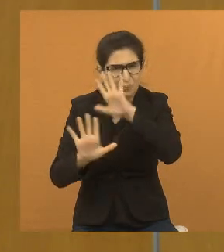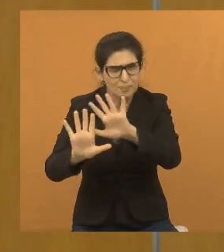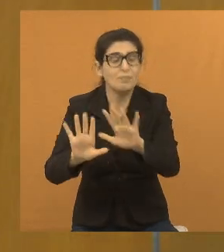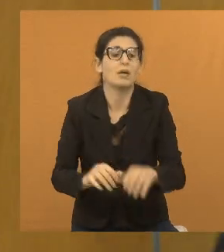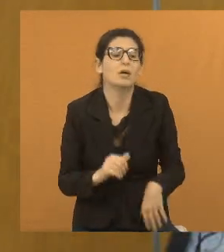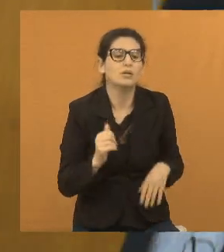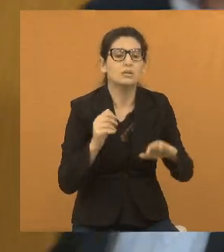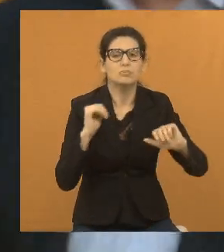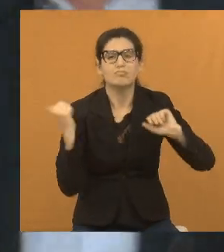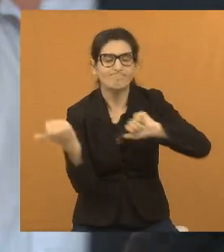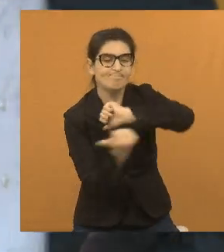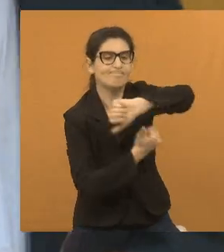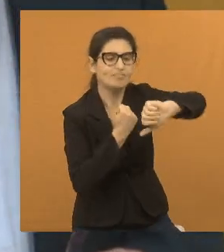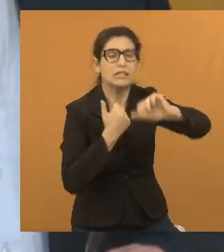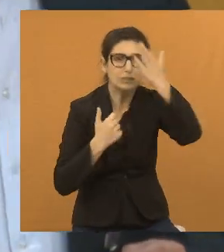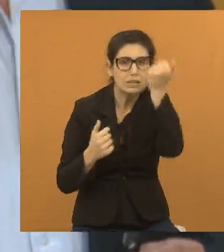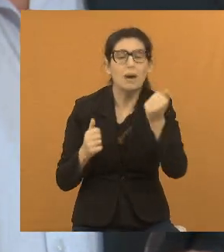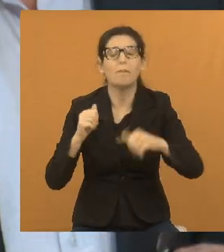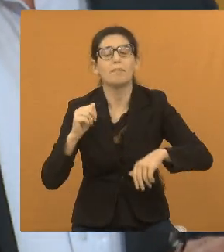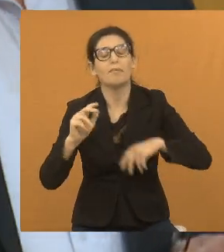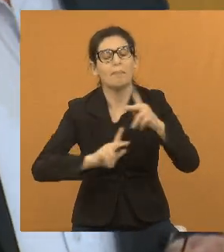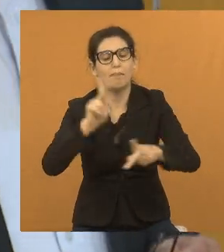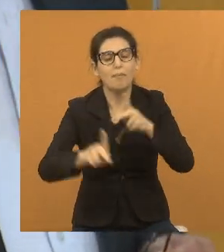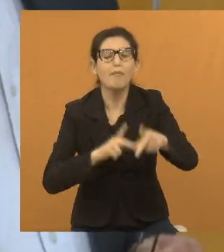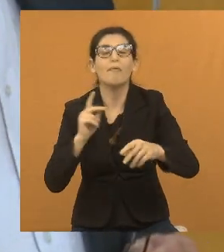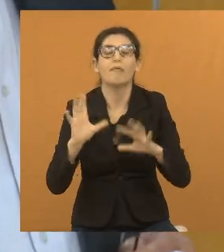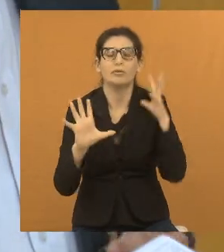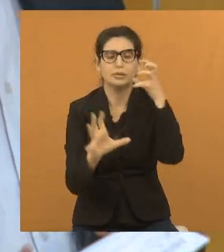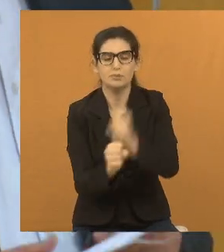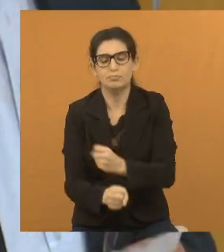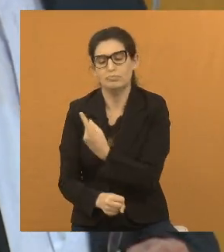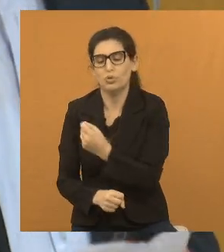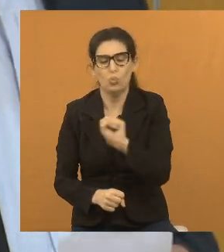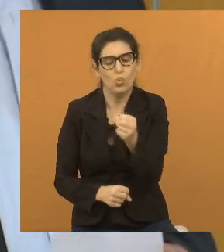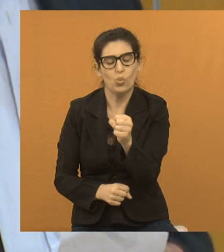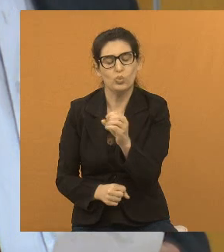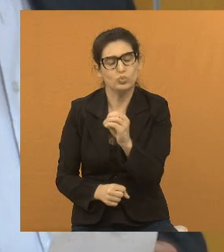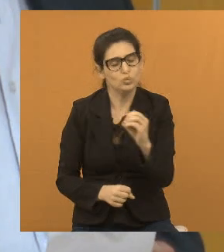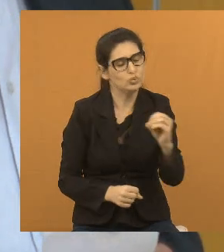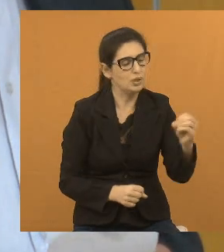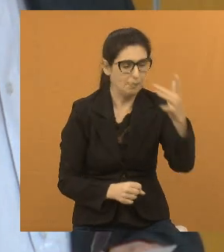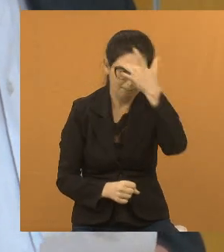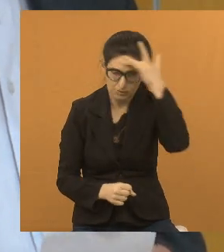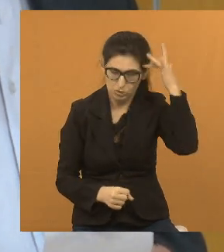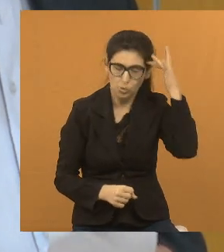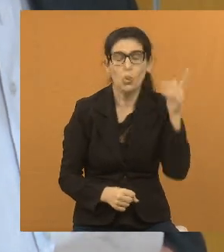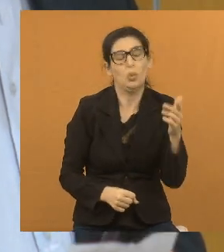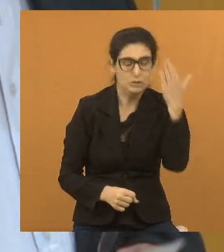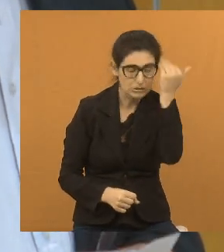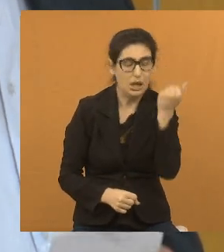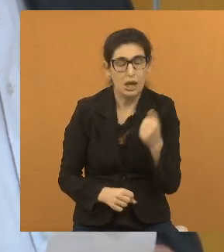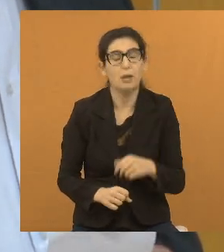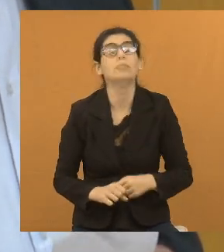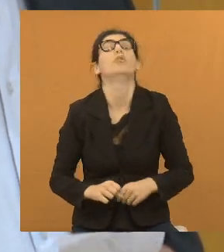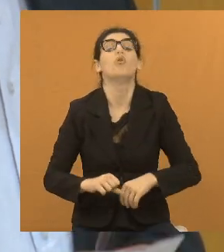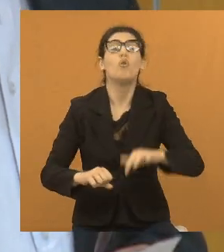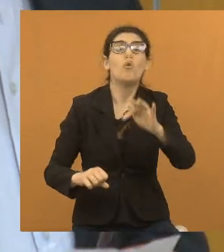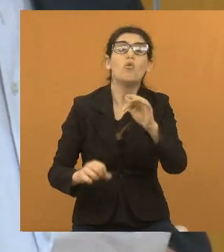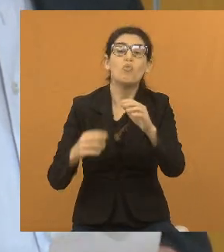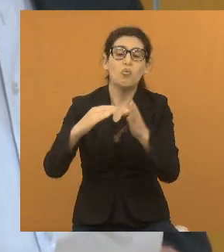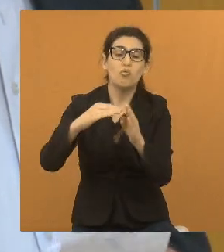gente sabe que essa população é mais ou menos 1.800 pessoas, e com a inauguração do Jardim Flórida, que vai ser